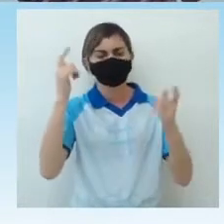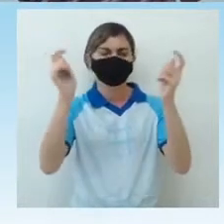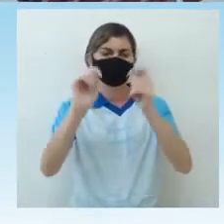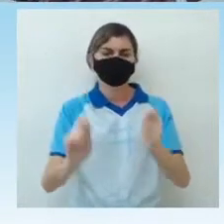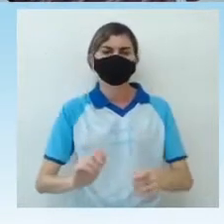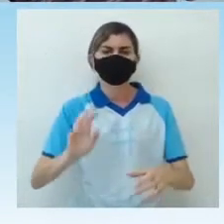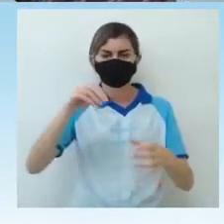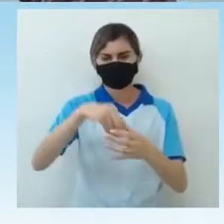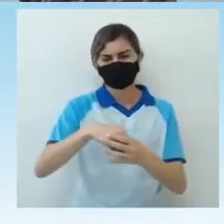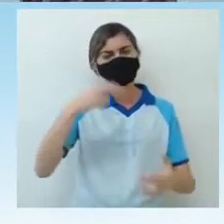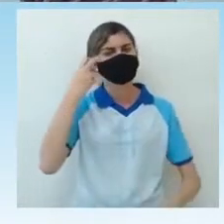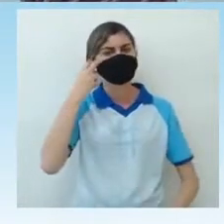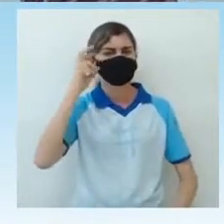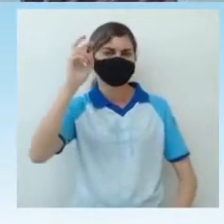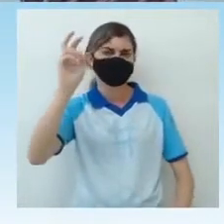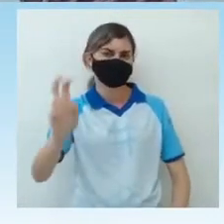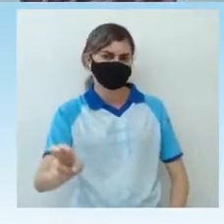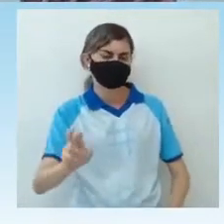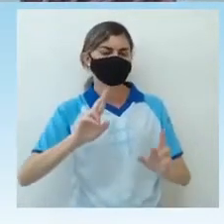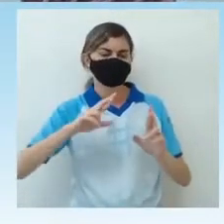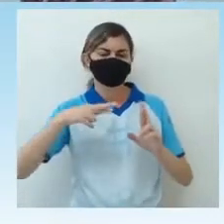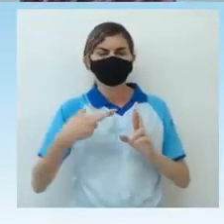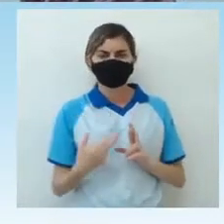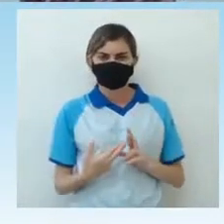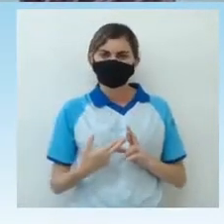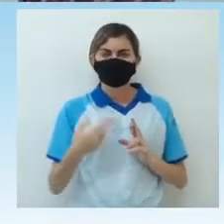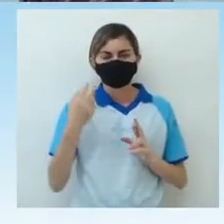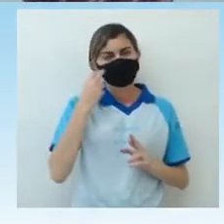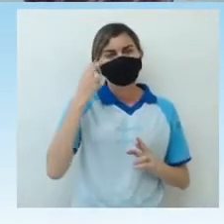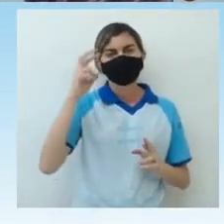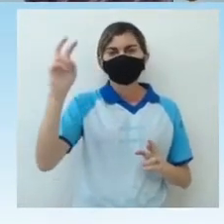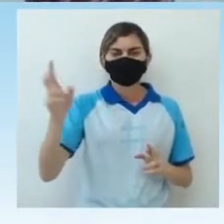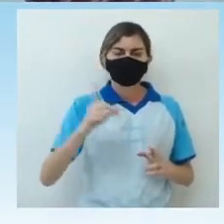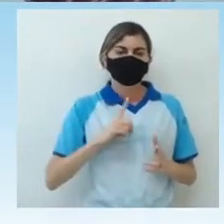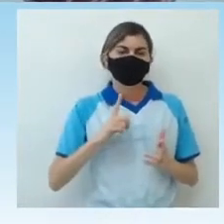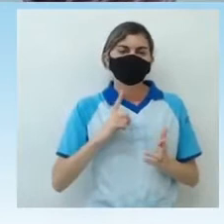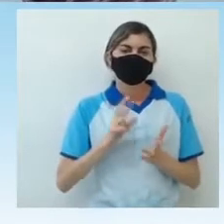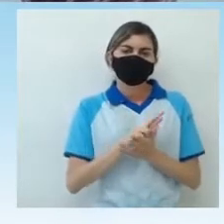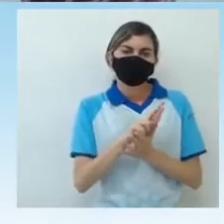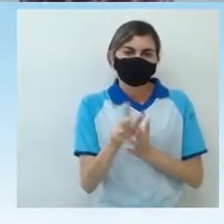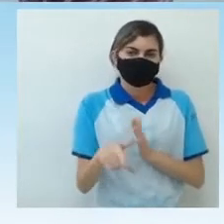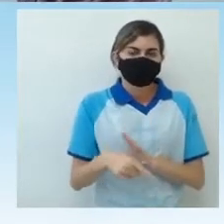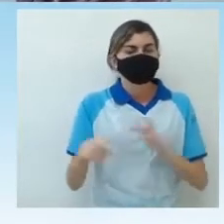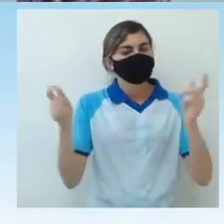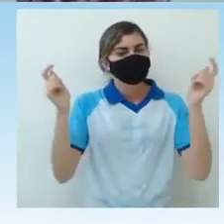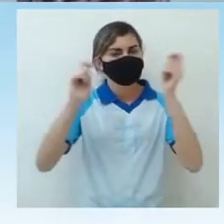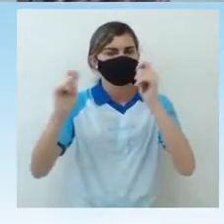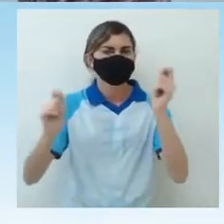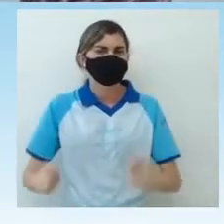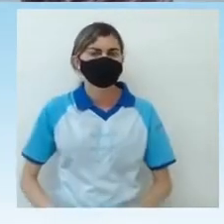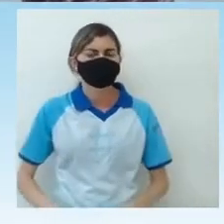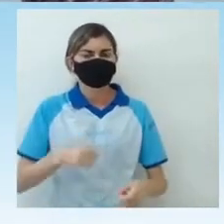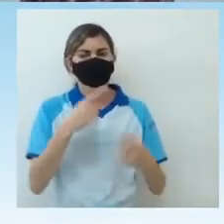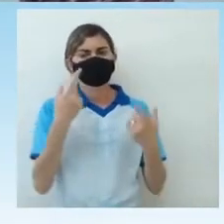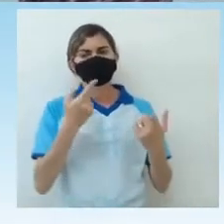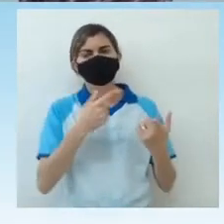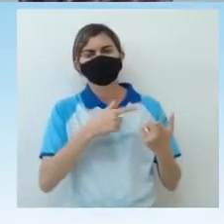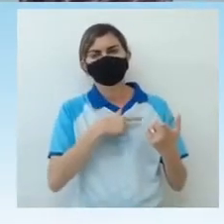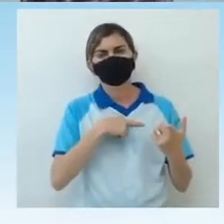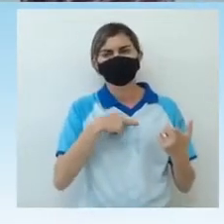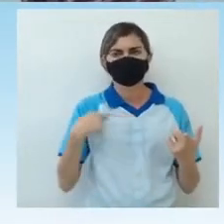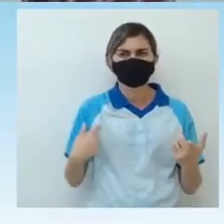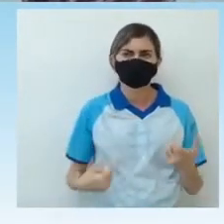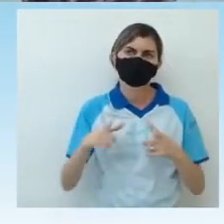dentro da sua cultura, dentro das suas referências culturais, difere de um artista japonês, de um